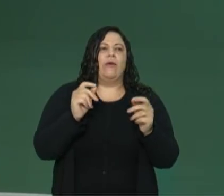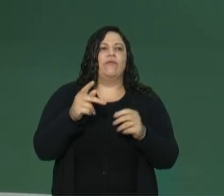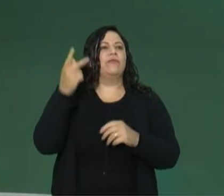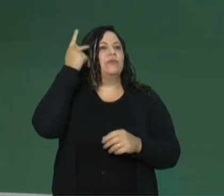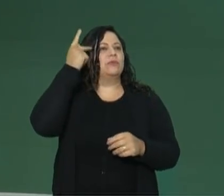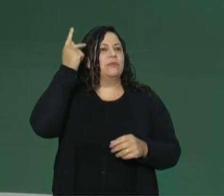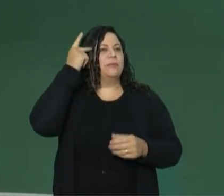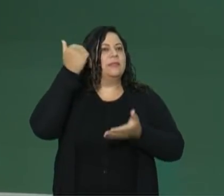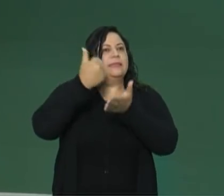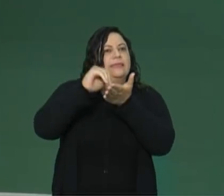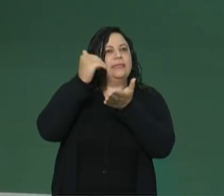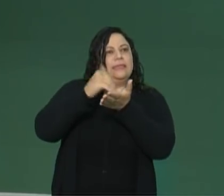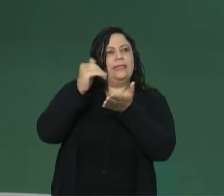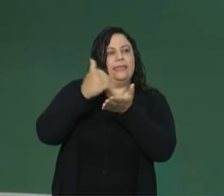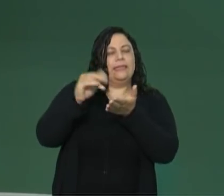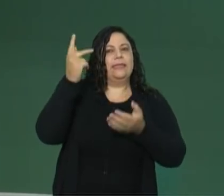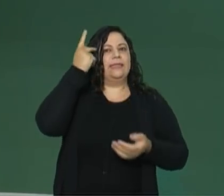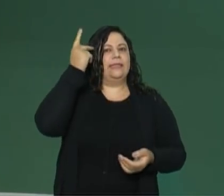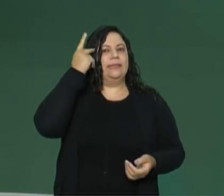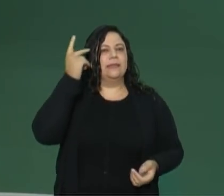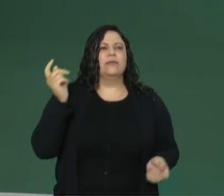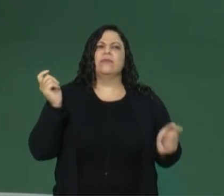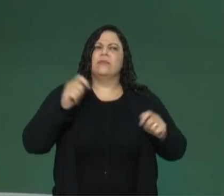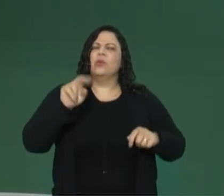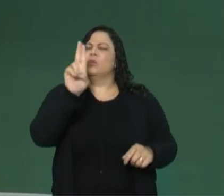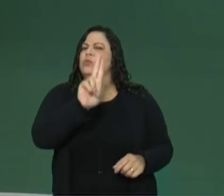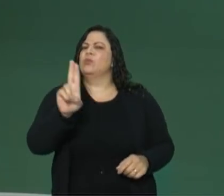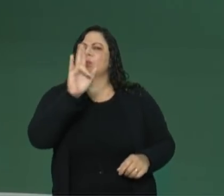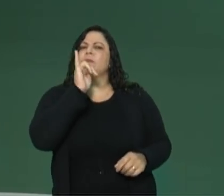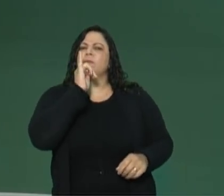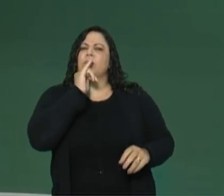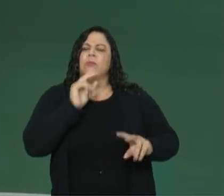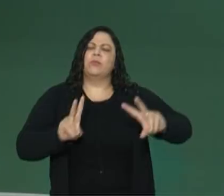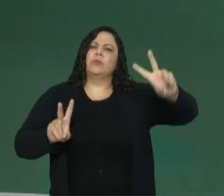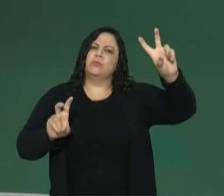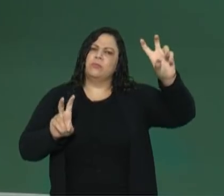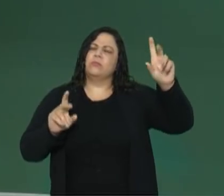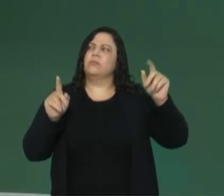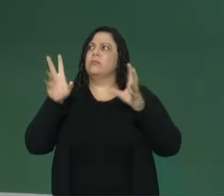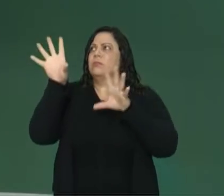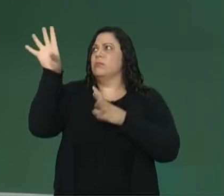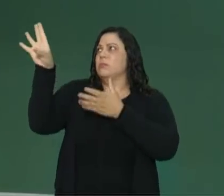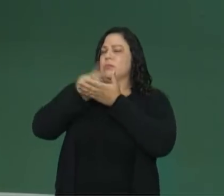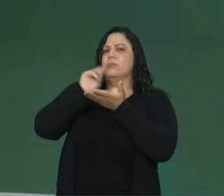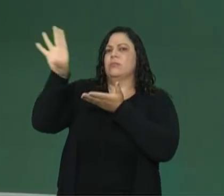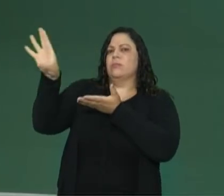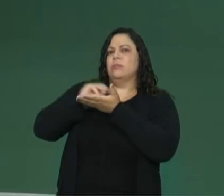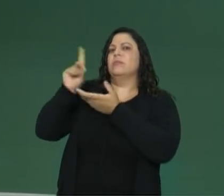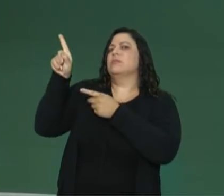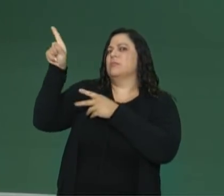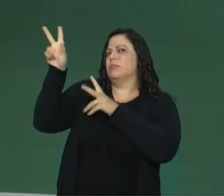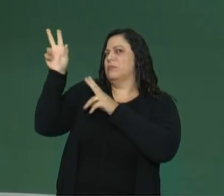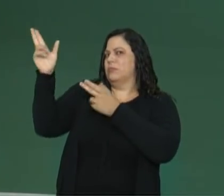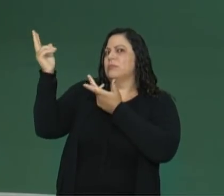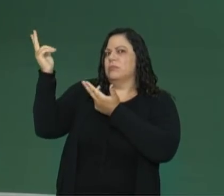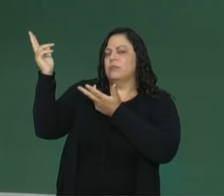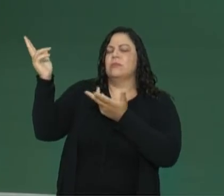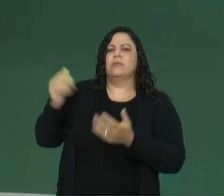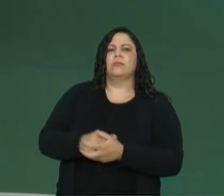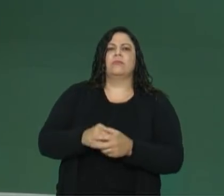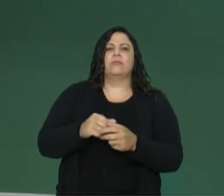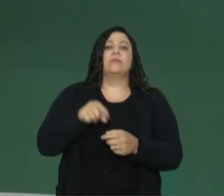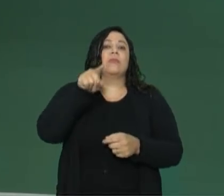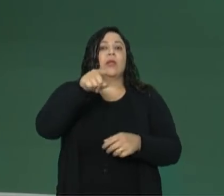funciona aspas dentro da reportagem? Você pode usar esse exemplo para poder explicar e ampliar a sua resposta também com o que você